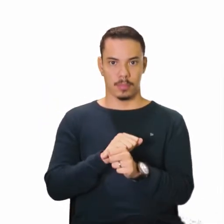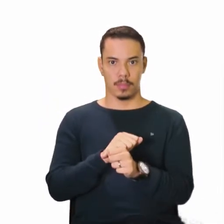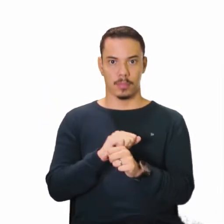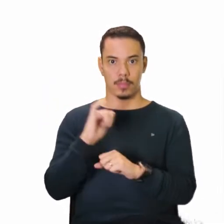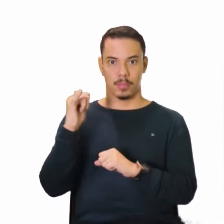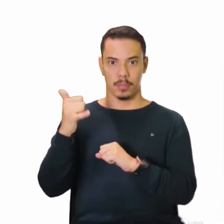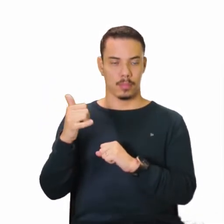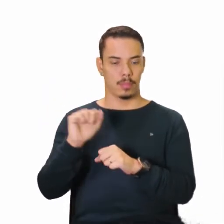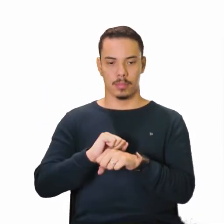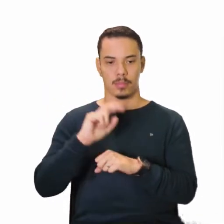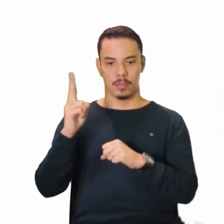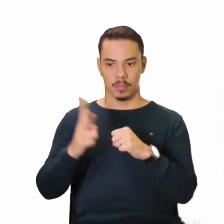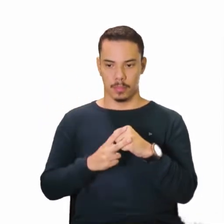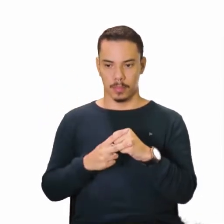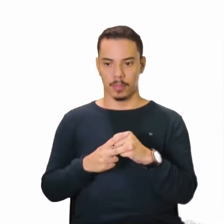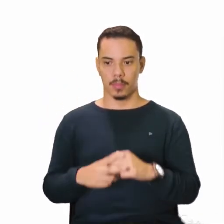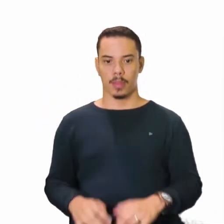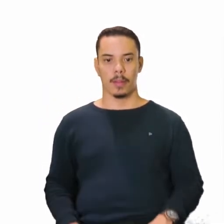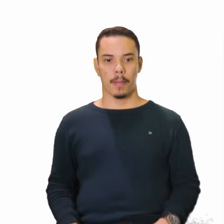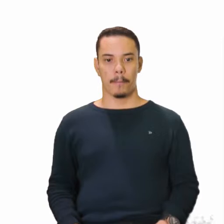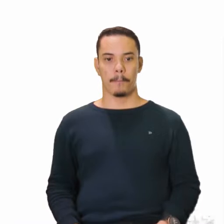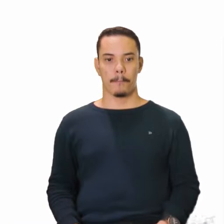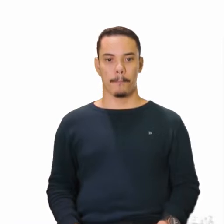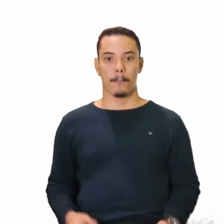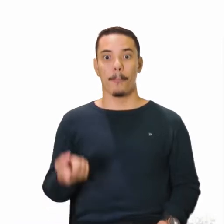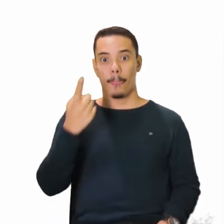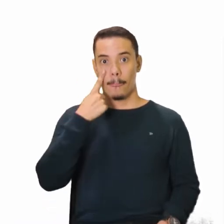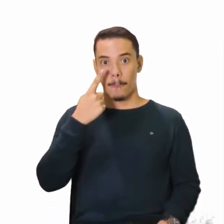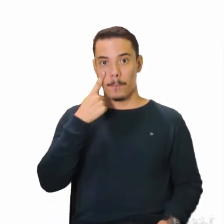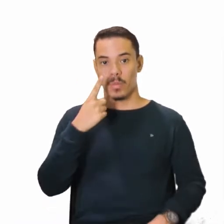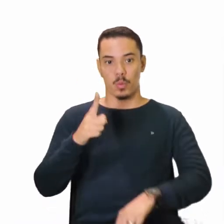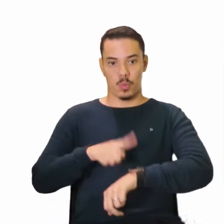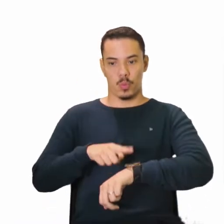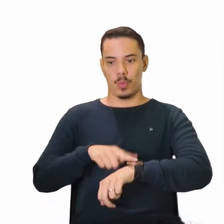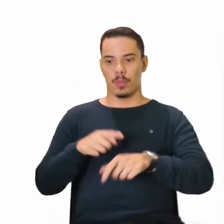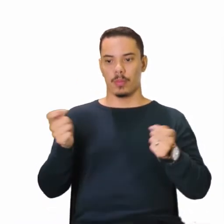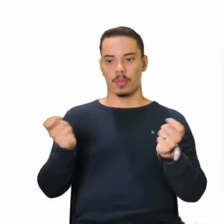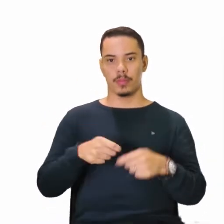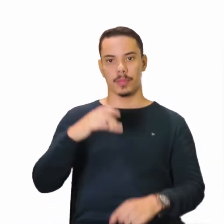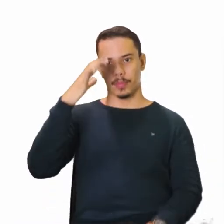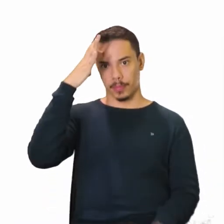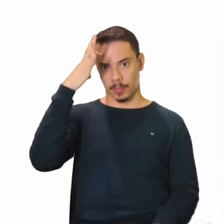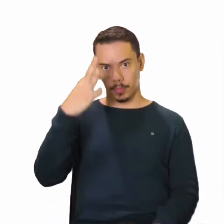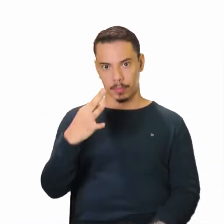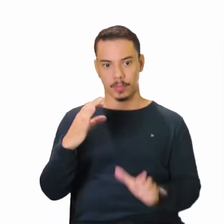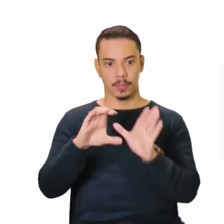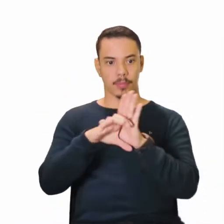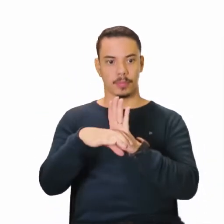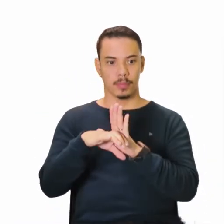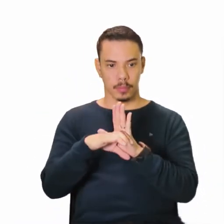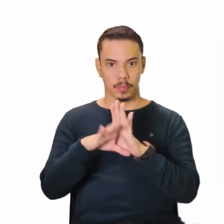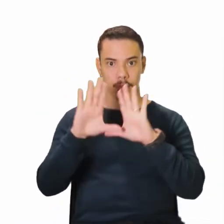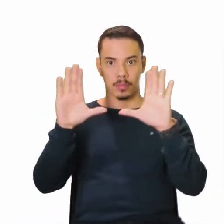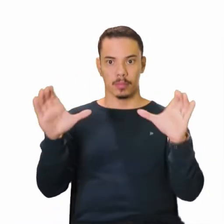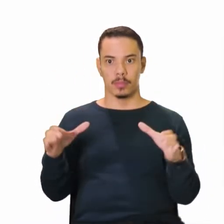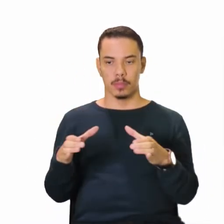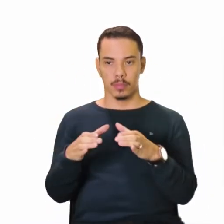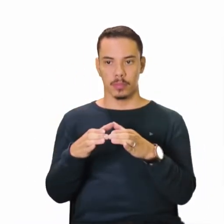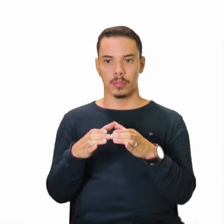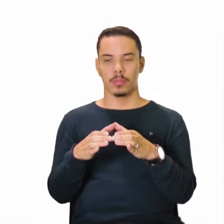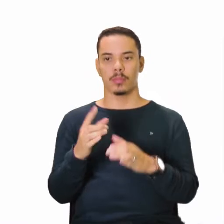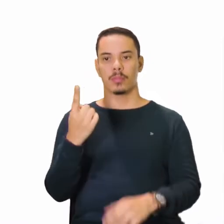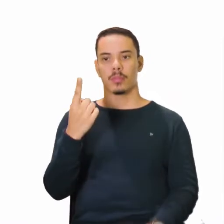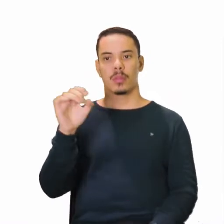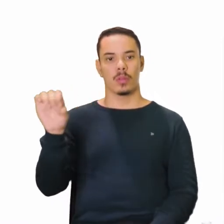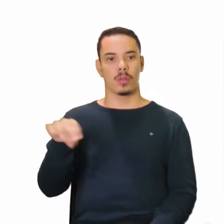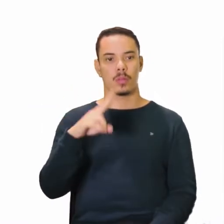advérbio. Ó, aqui do tempo dá para eles entenderem direitinho quando a gente fala aqui no conceito que é o conjunto de